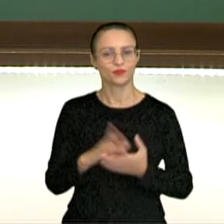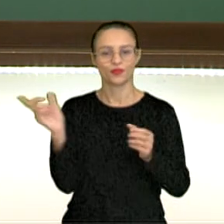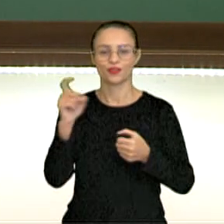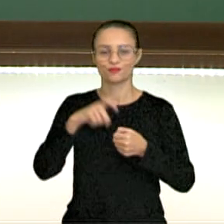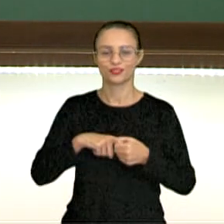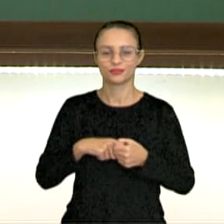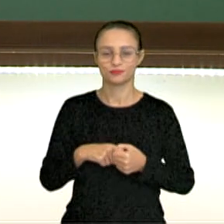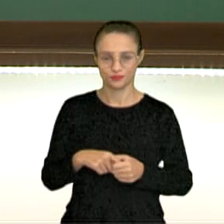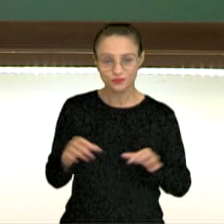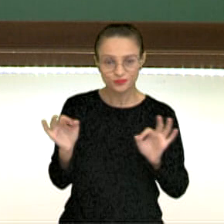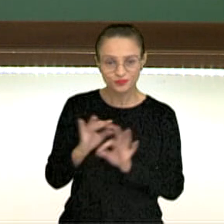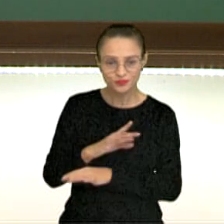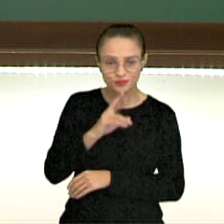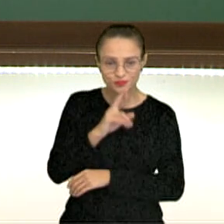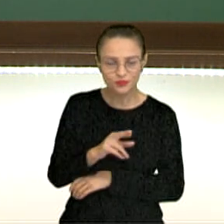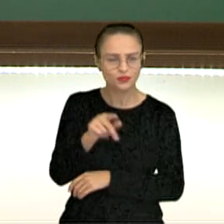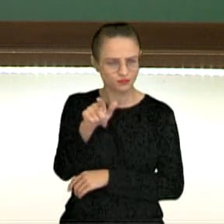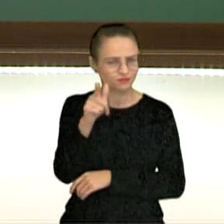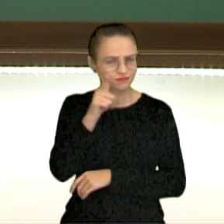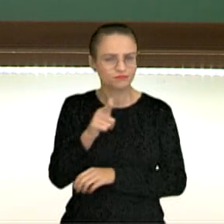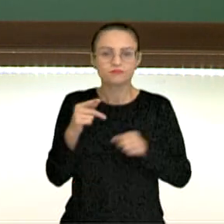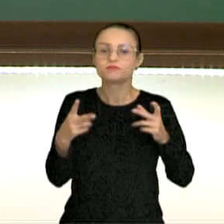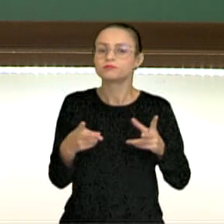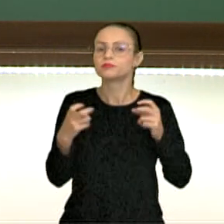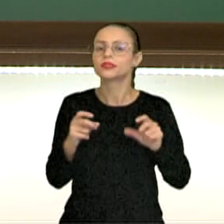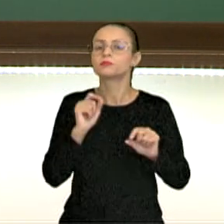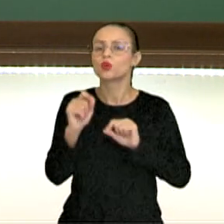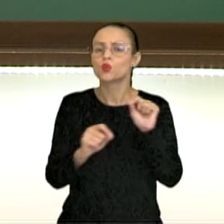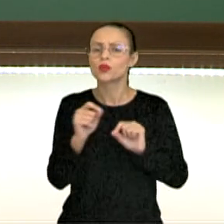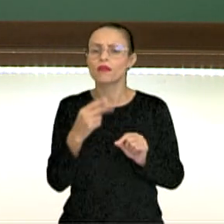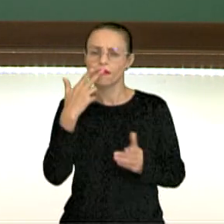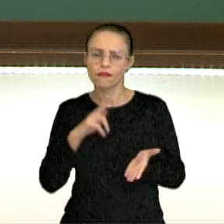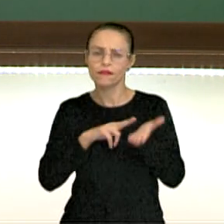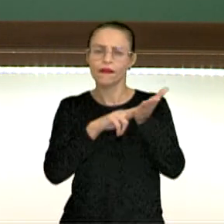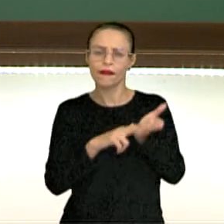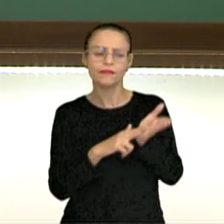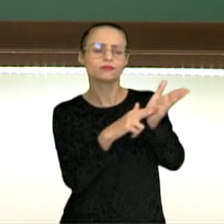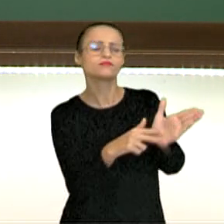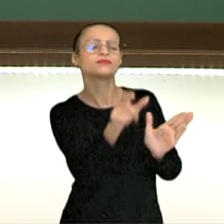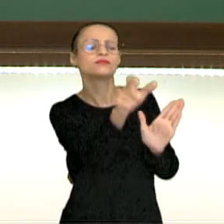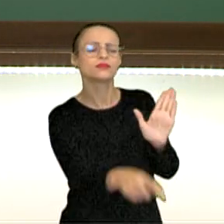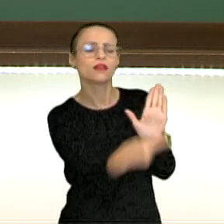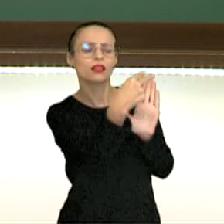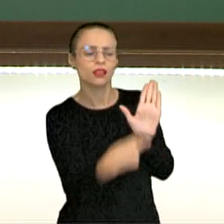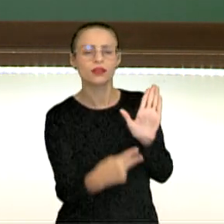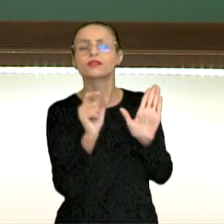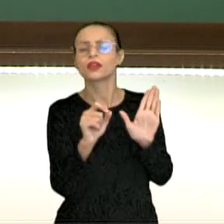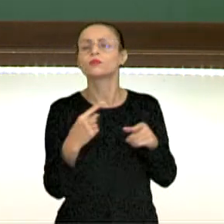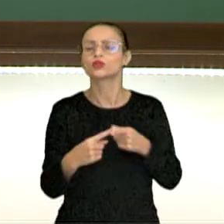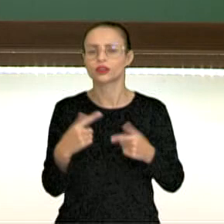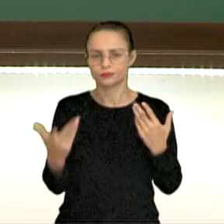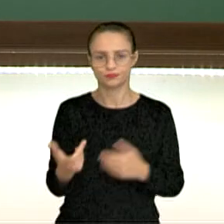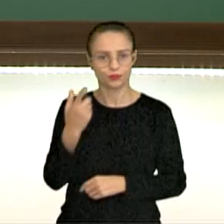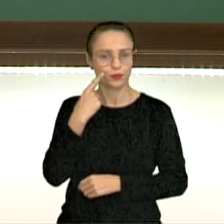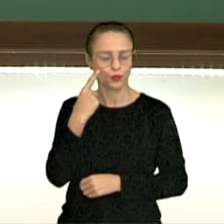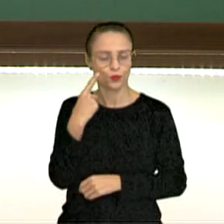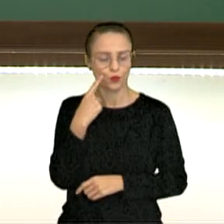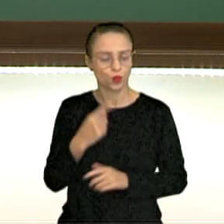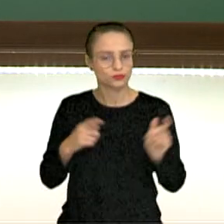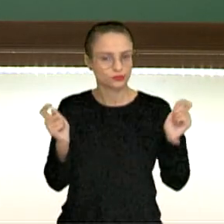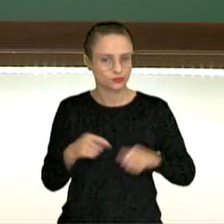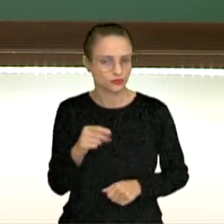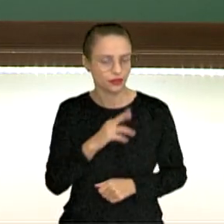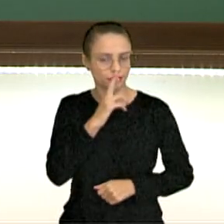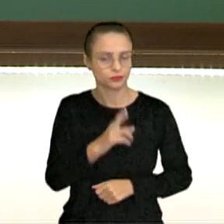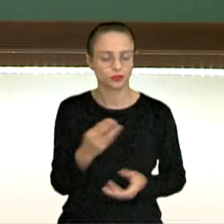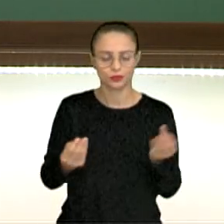Voltamos, respondeu, conseguiu perceber quem é o destinatário dessa carta e por que isso acontece? Vejamos a possibilidade de